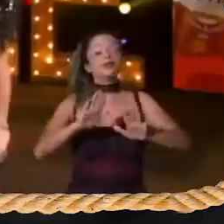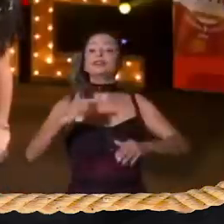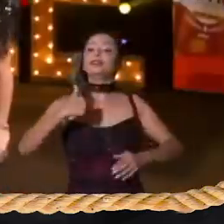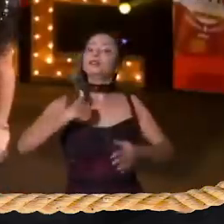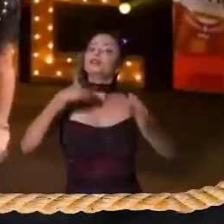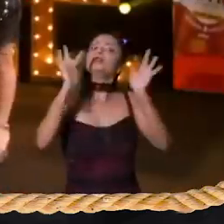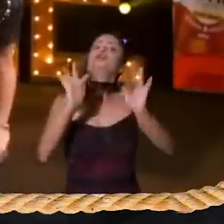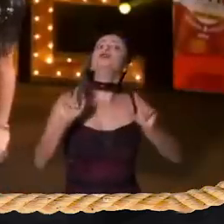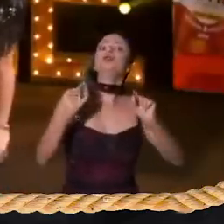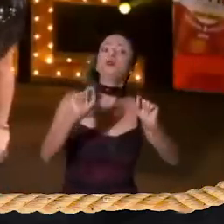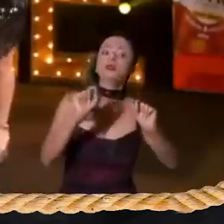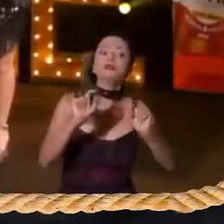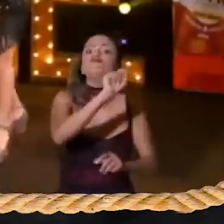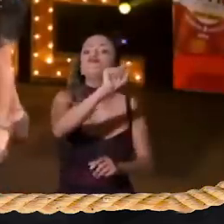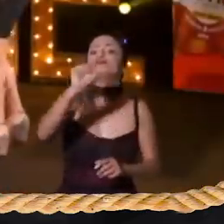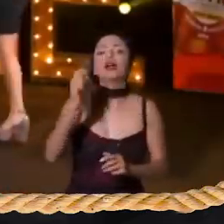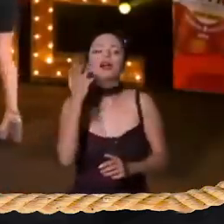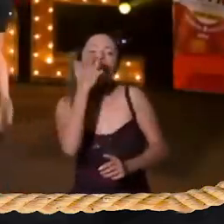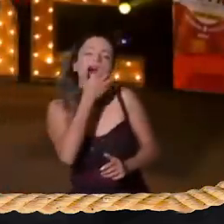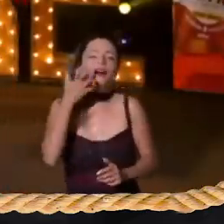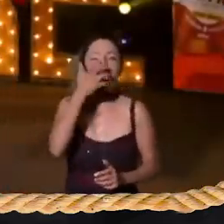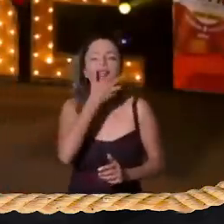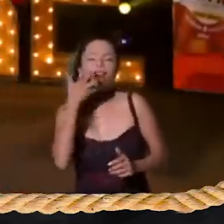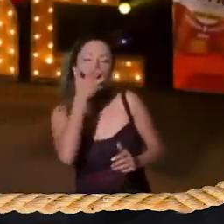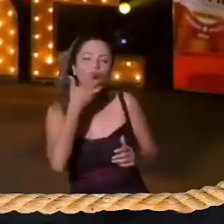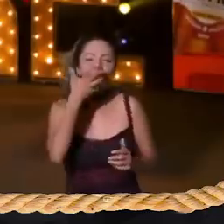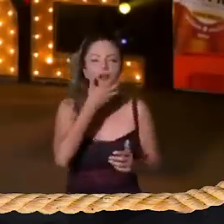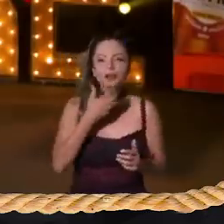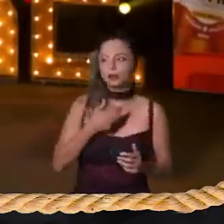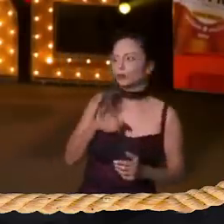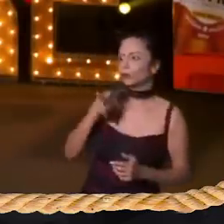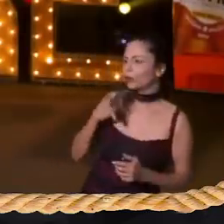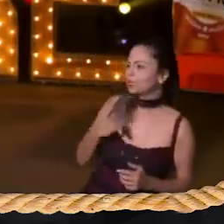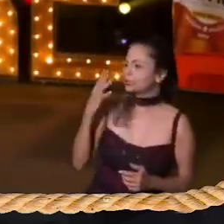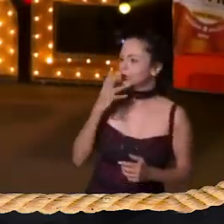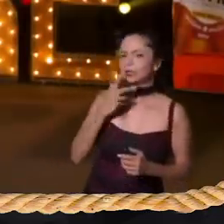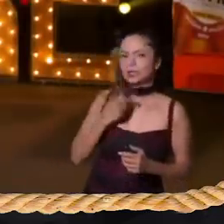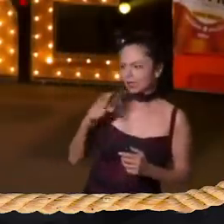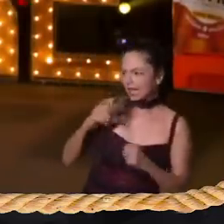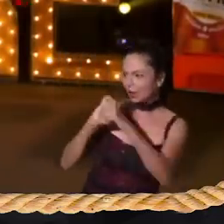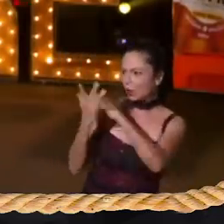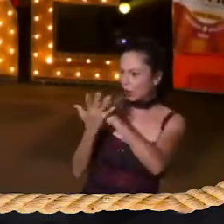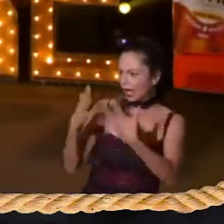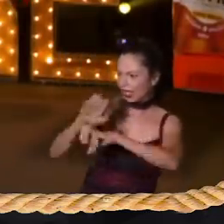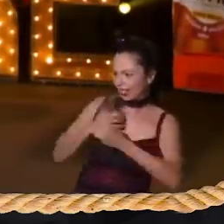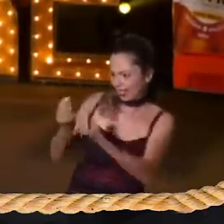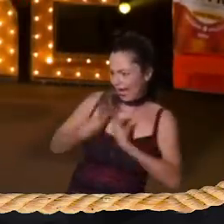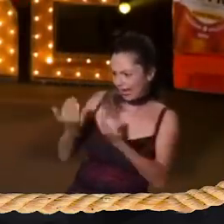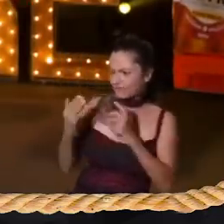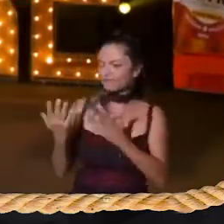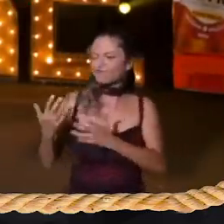artistas sertanejos dando um show. Opa, tem coronavírus? Quiser passar pra mim? Fica à vontade. Não, não, só porque eu tô querendo